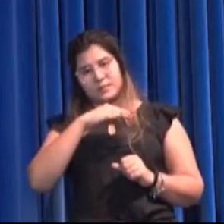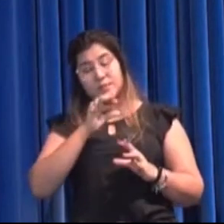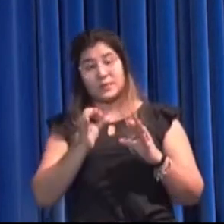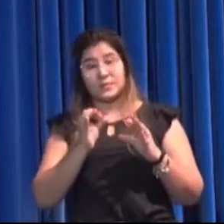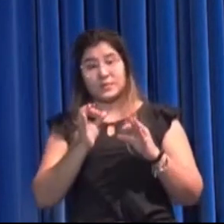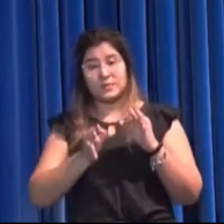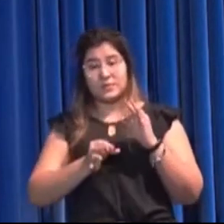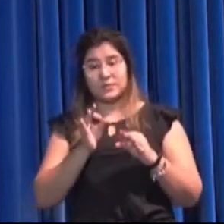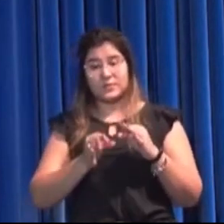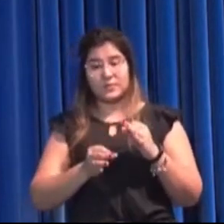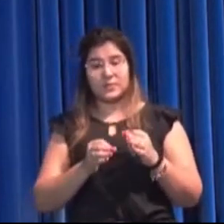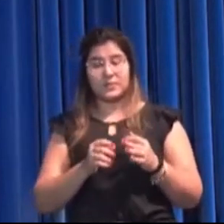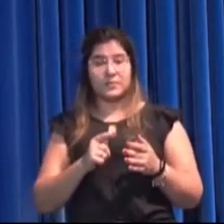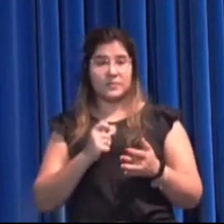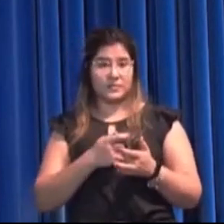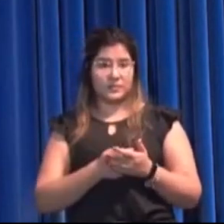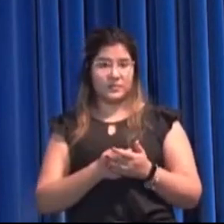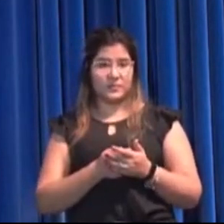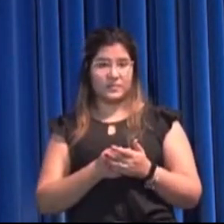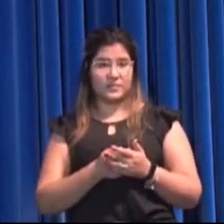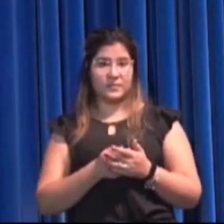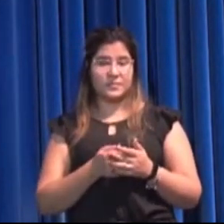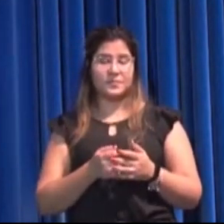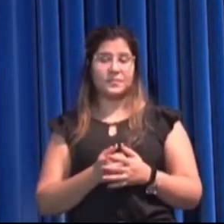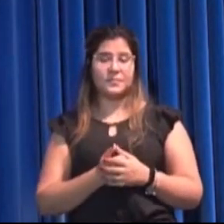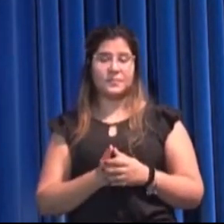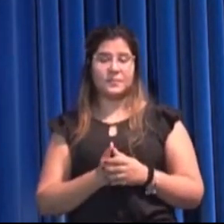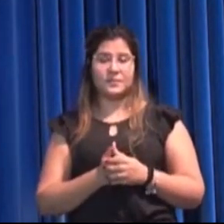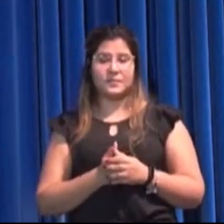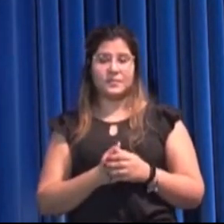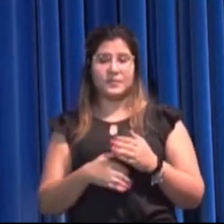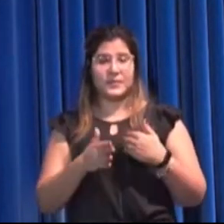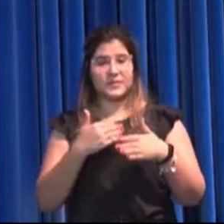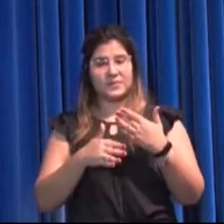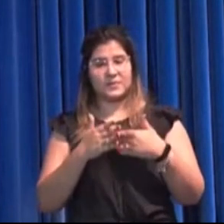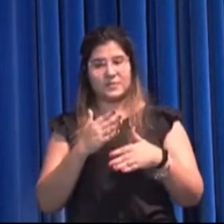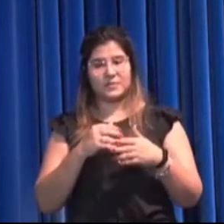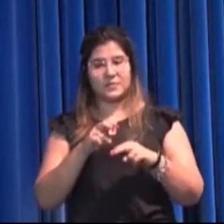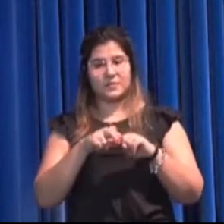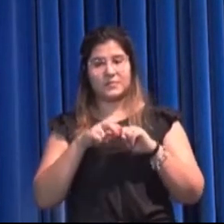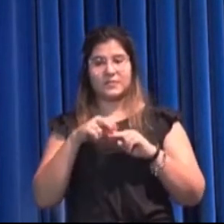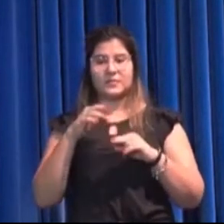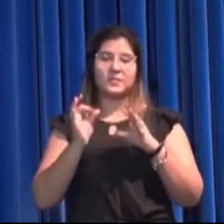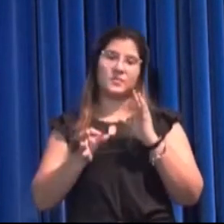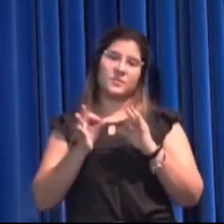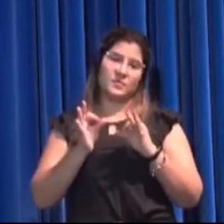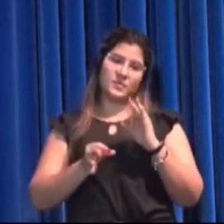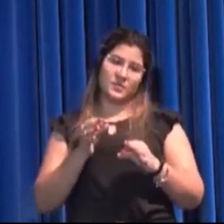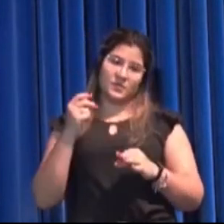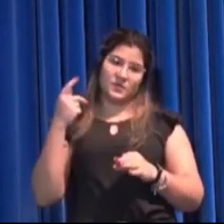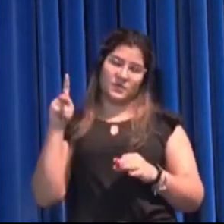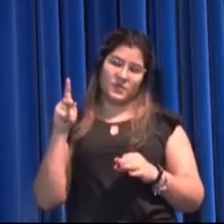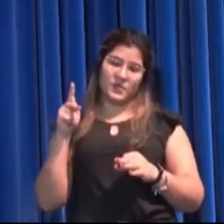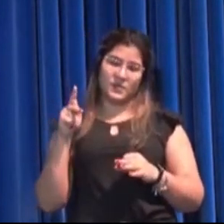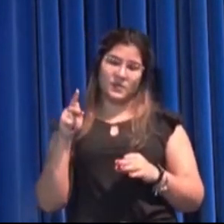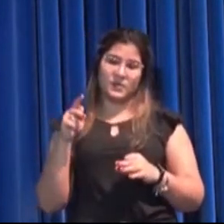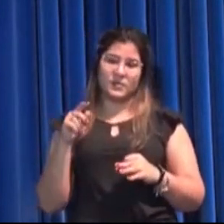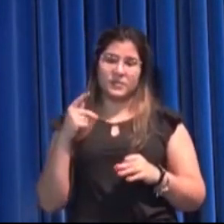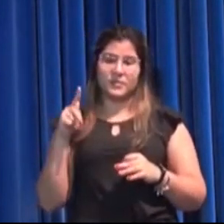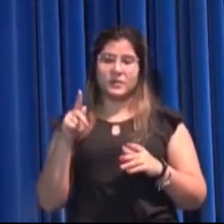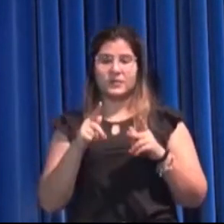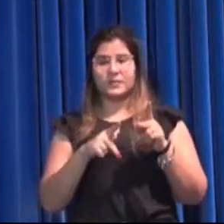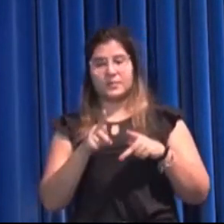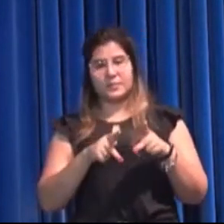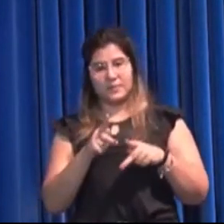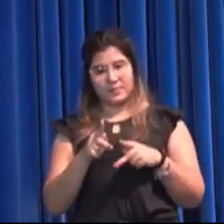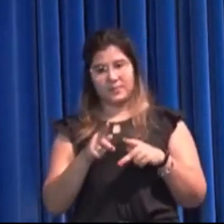lhe retribuires segundo a sua justiça. Quando o teu povo de Israel, por ter pecado contra ti,